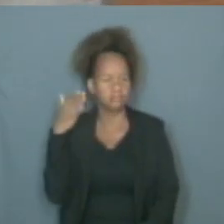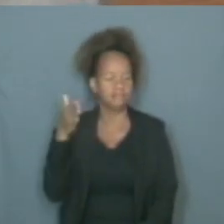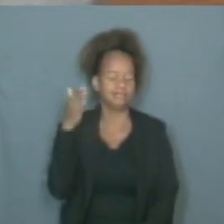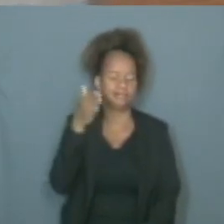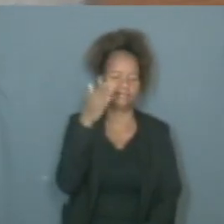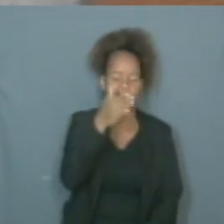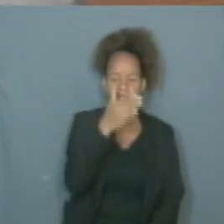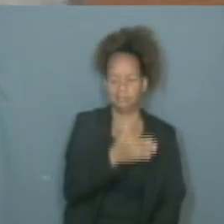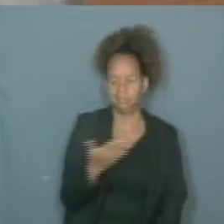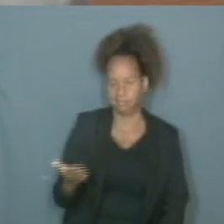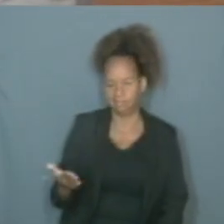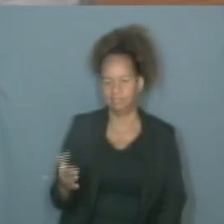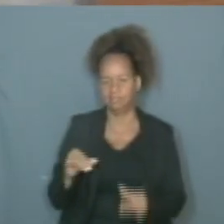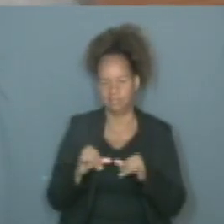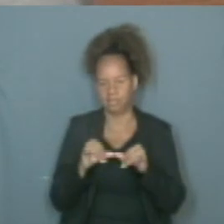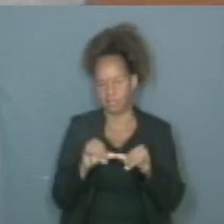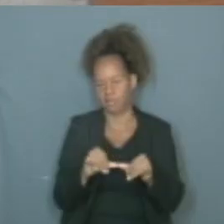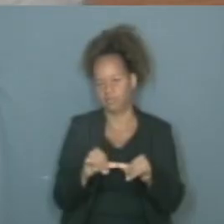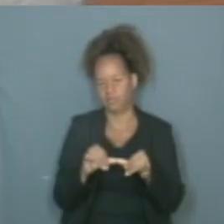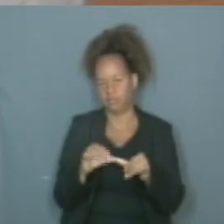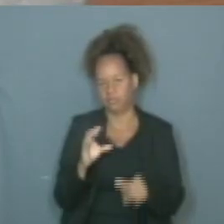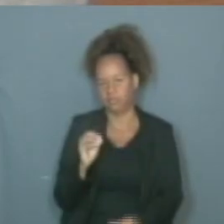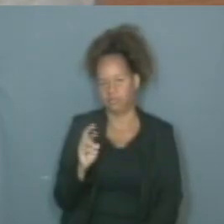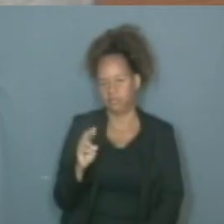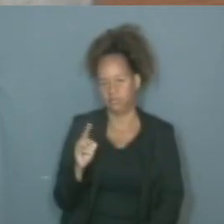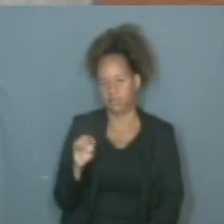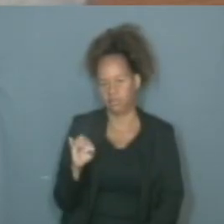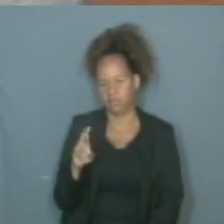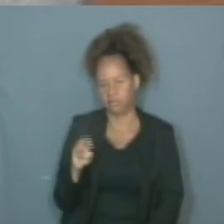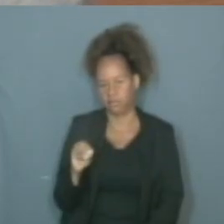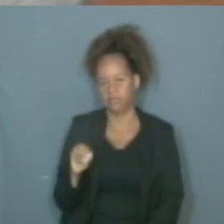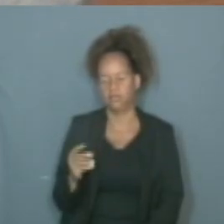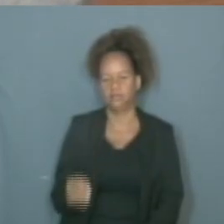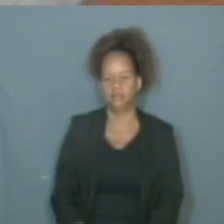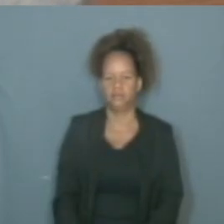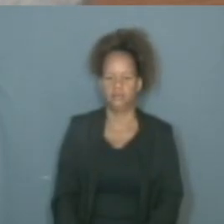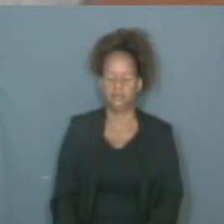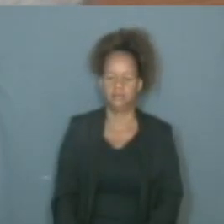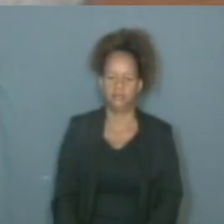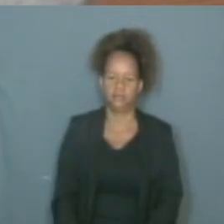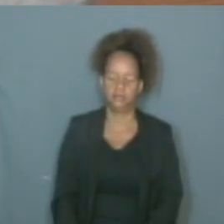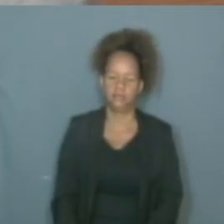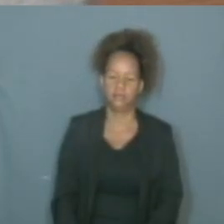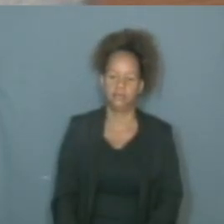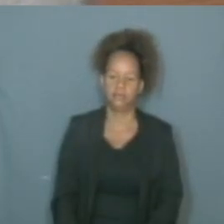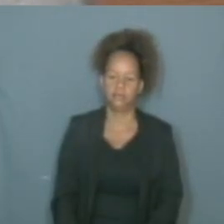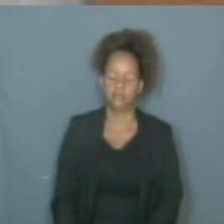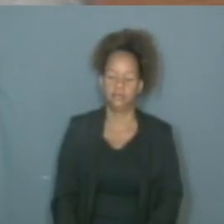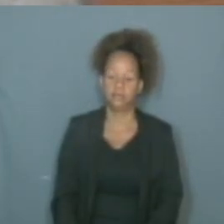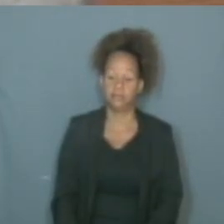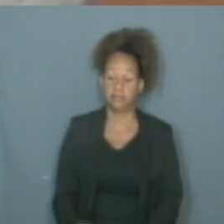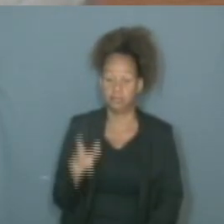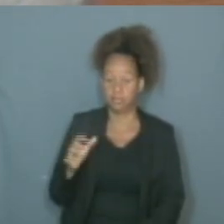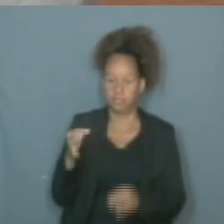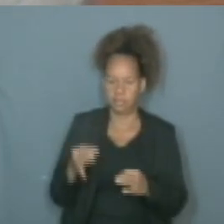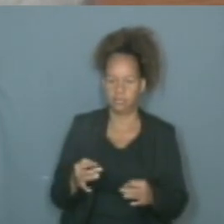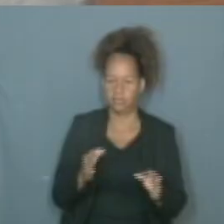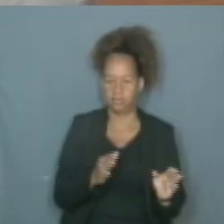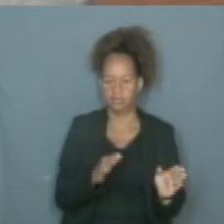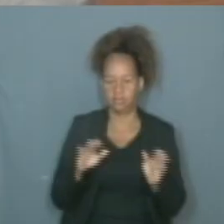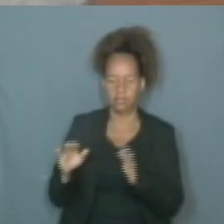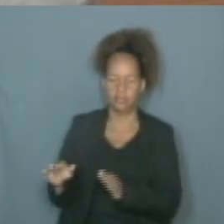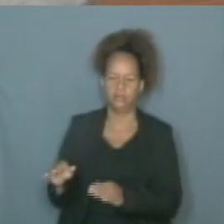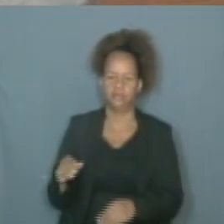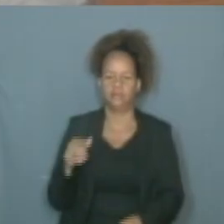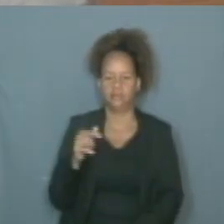frequentam o mercado poderem usufruir do mercado da maneira correta. Eu vou para o bloco agora que